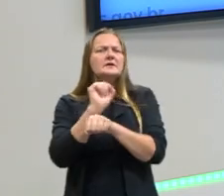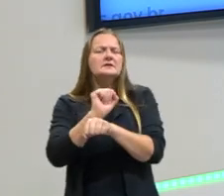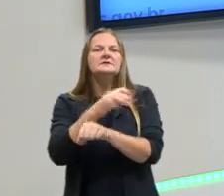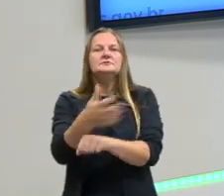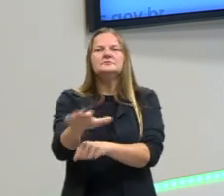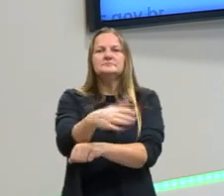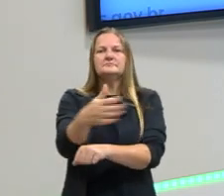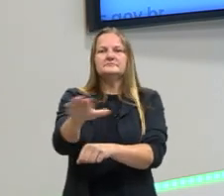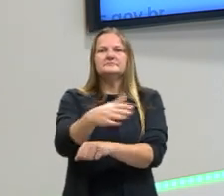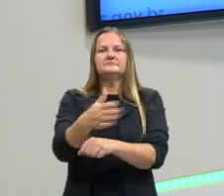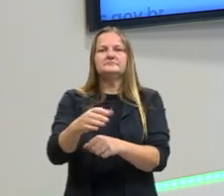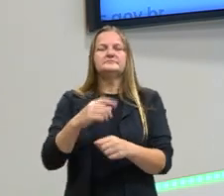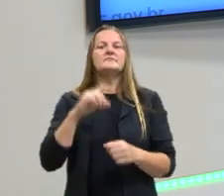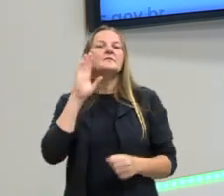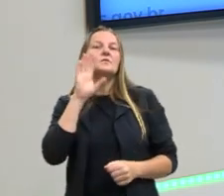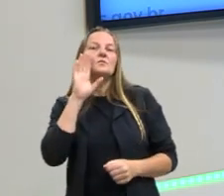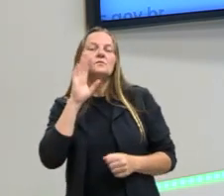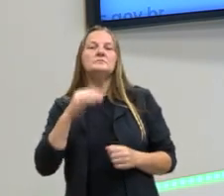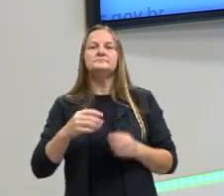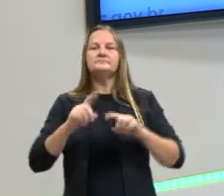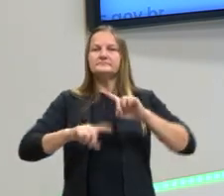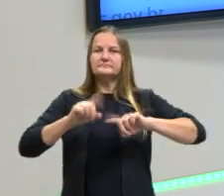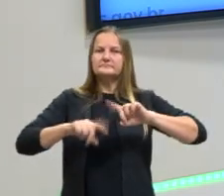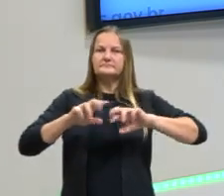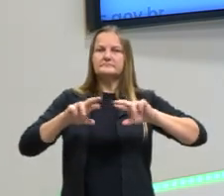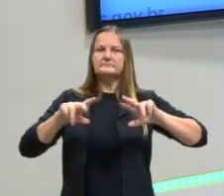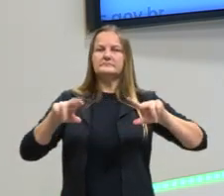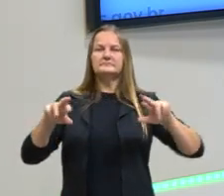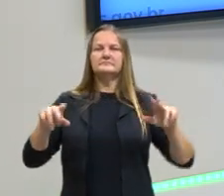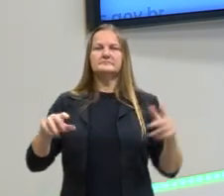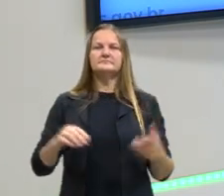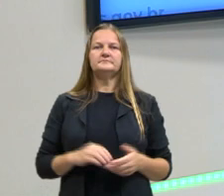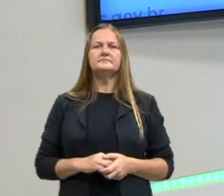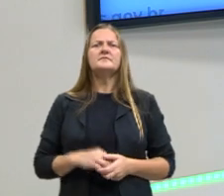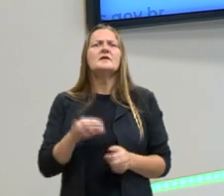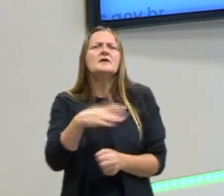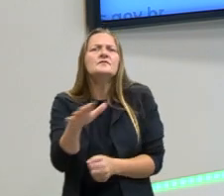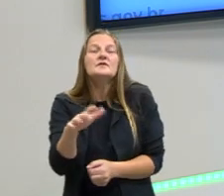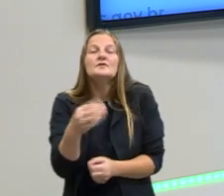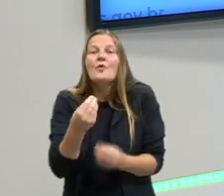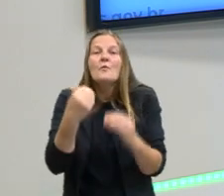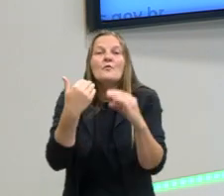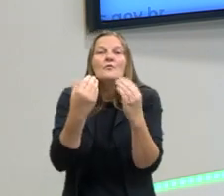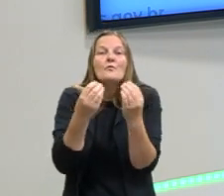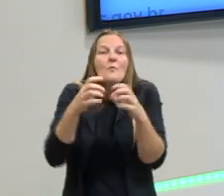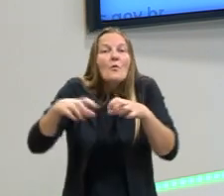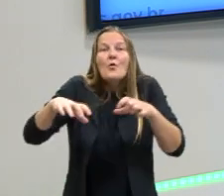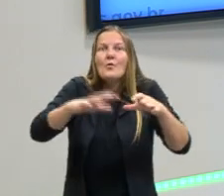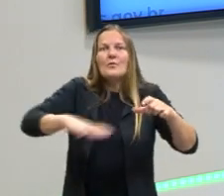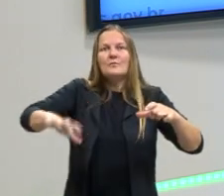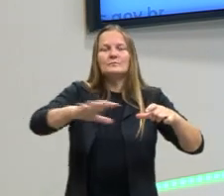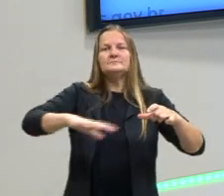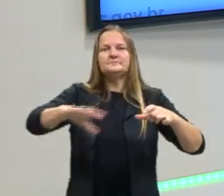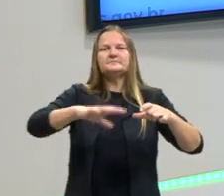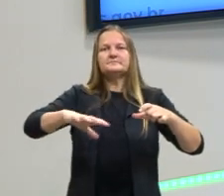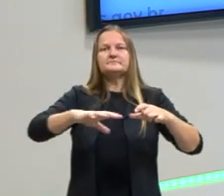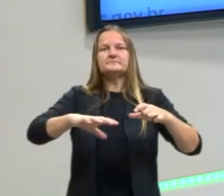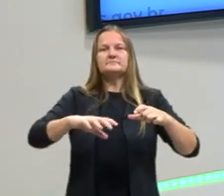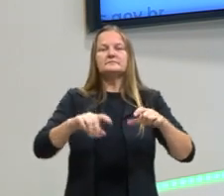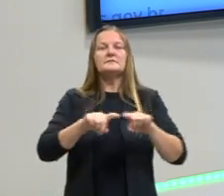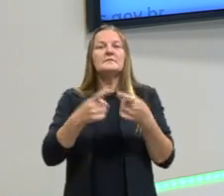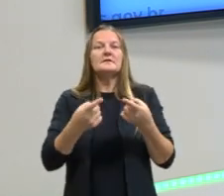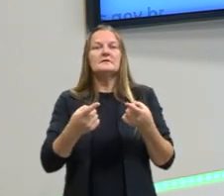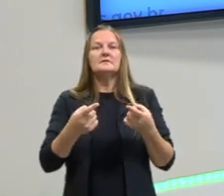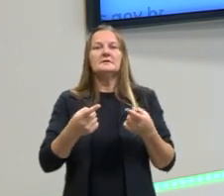vezes é bacana é porque você traz muitas coisas daquele e-mail porque você conhece muito bem Aquele e-mail e muitas vezes você vai defender